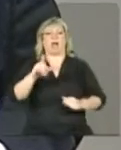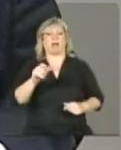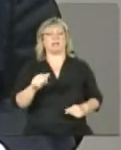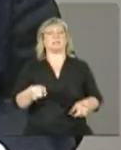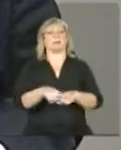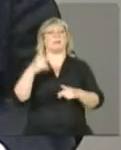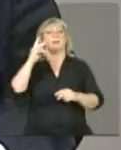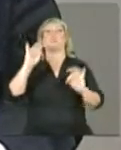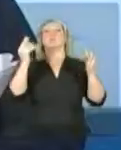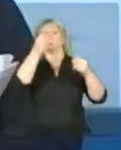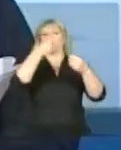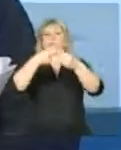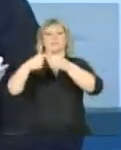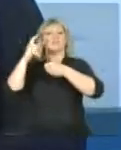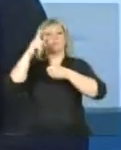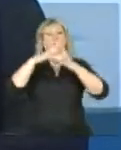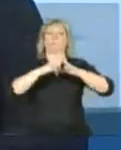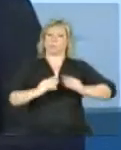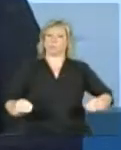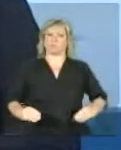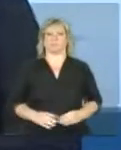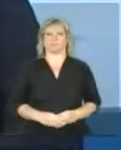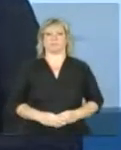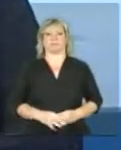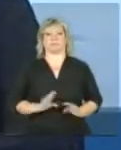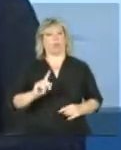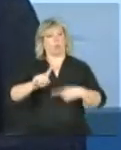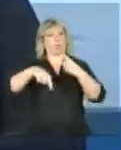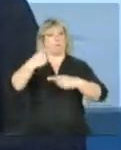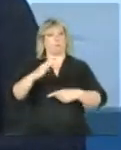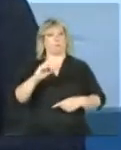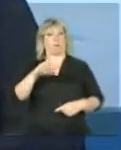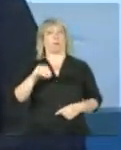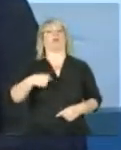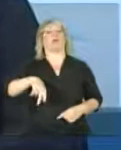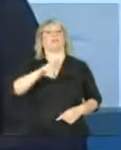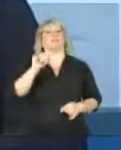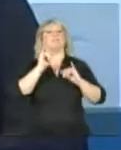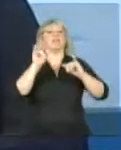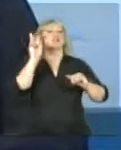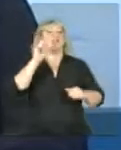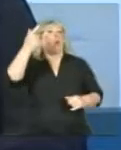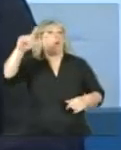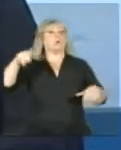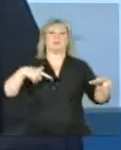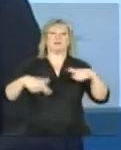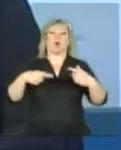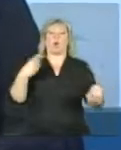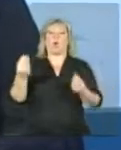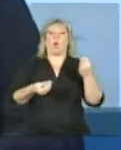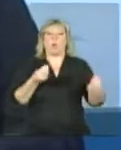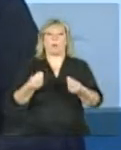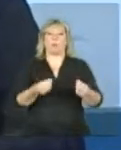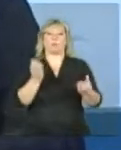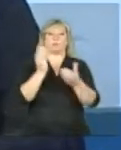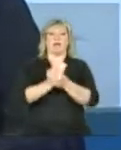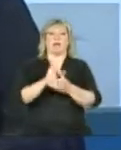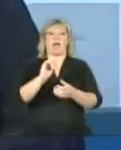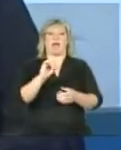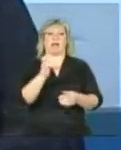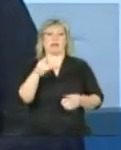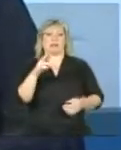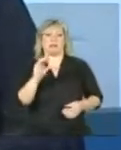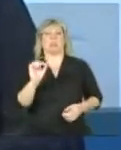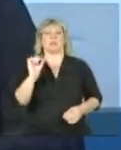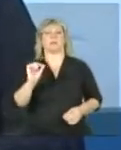atualização cadastral muito obrigada bom no próximo bloco vamos falar sobre outras ações como cadastramento de beneficiários do benefício